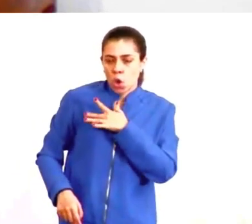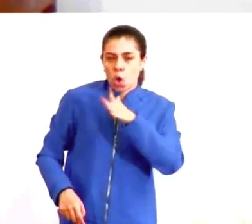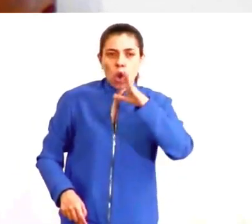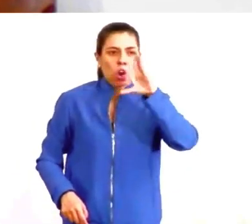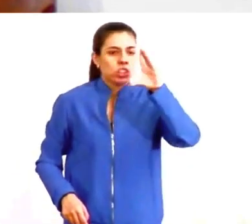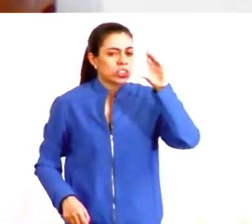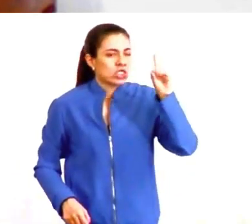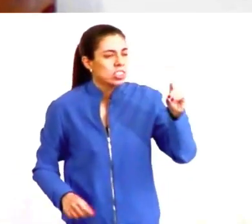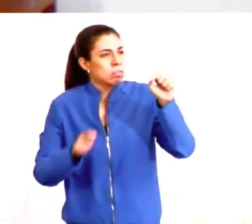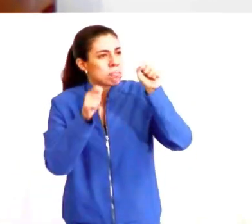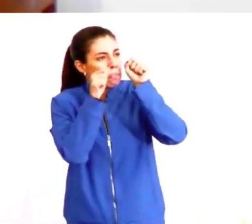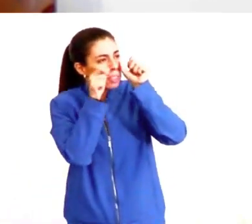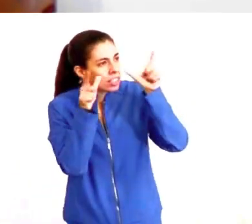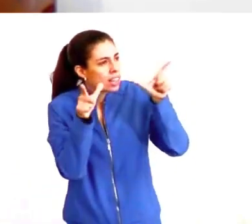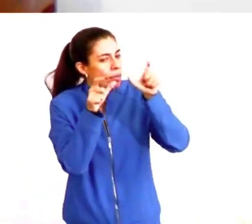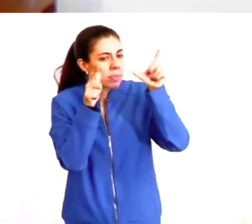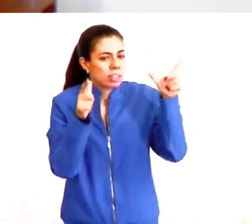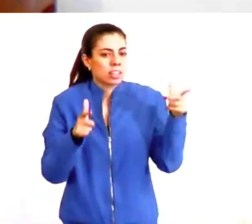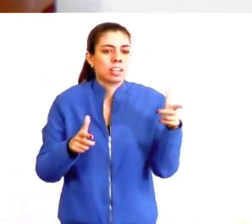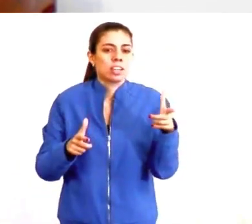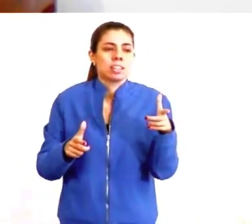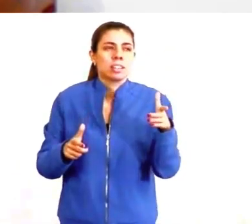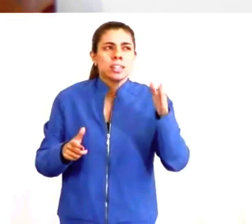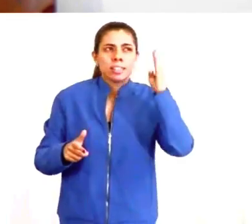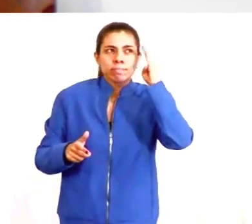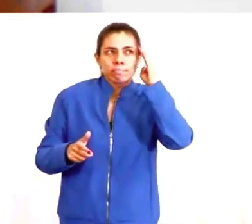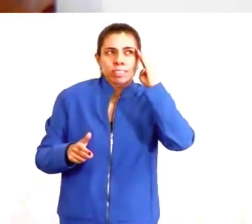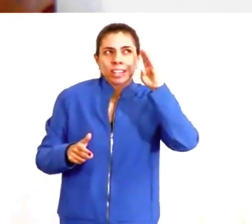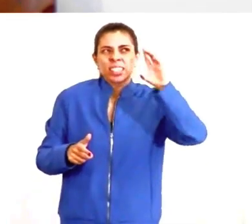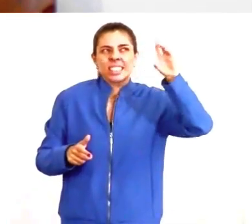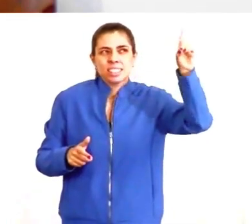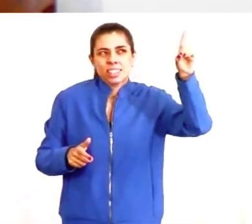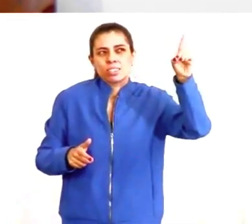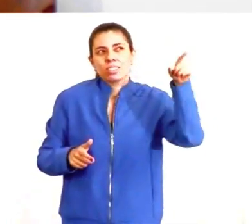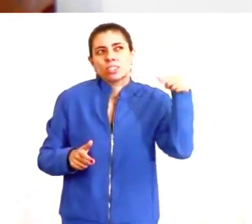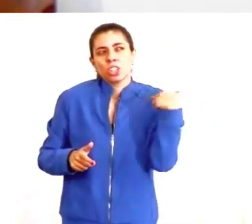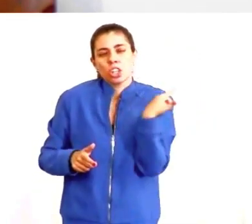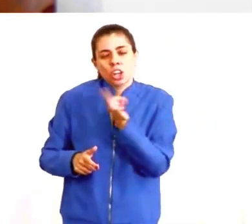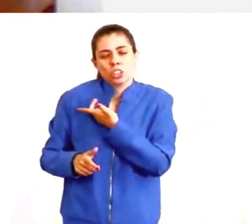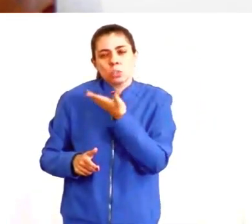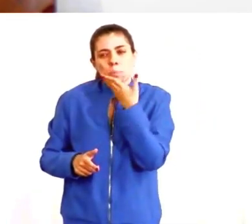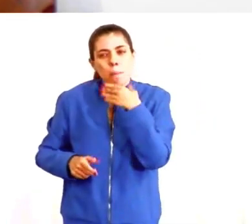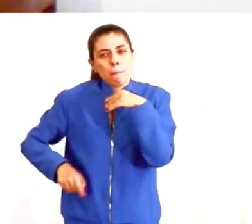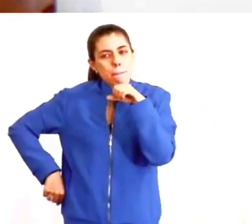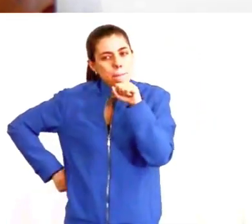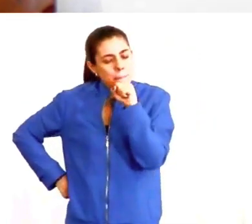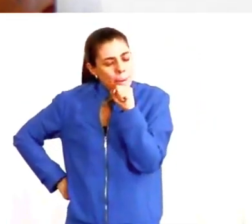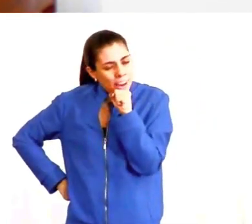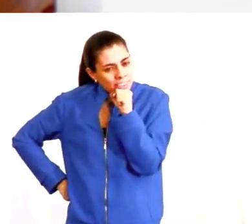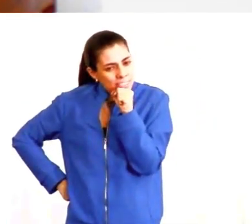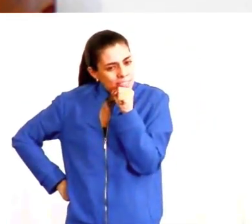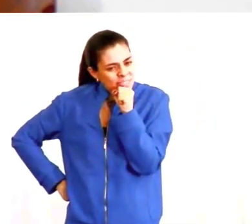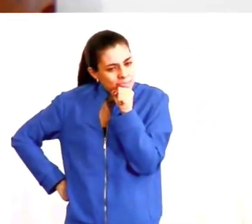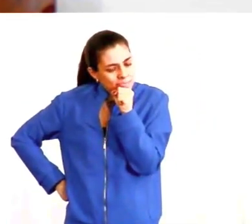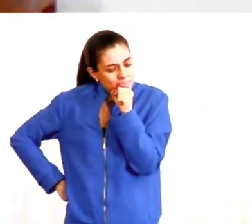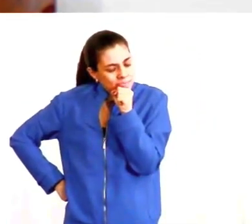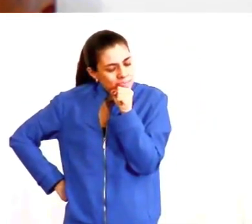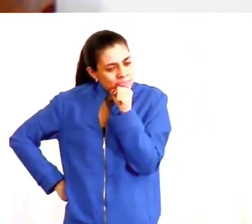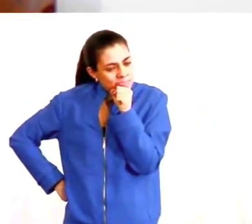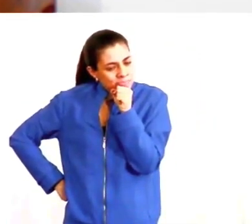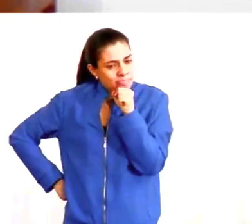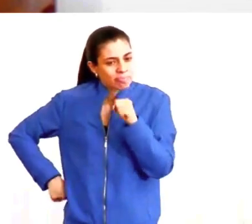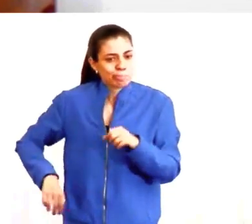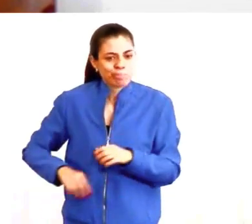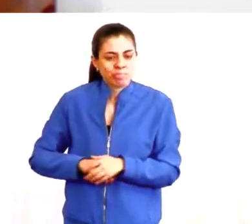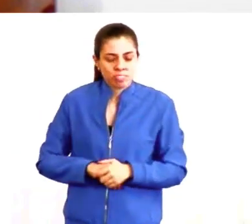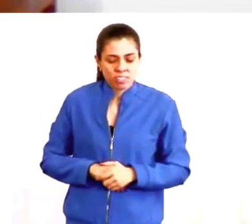que compreendem esse Deus como o seu Pai, eles como seus filhos, só nessa compreensão,